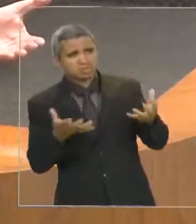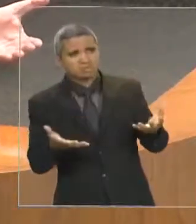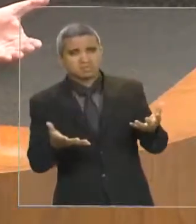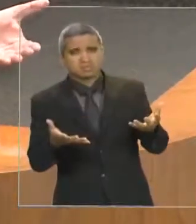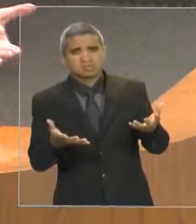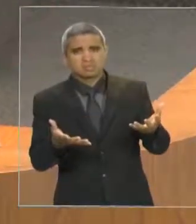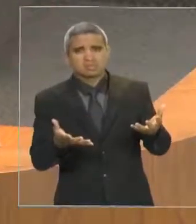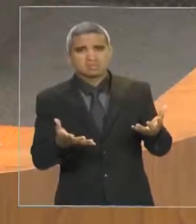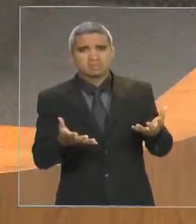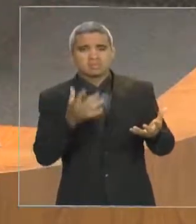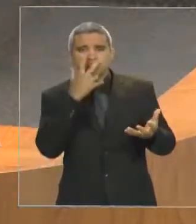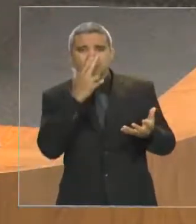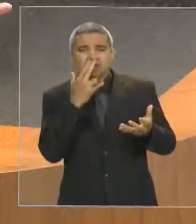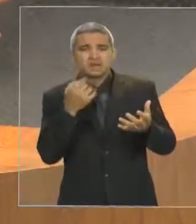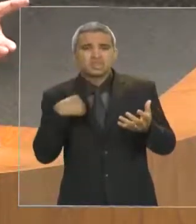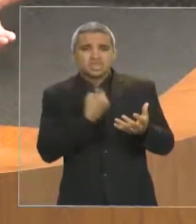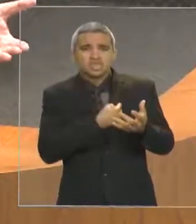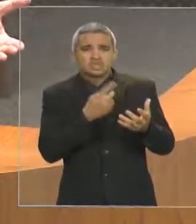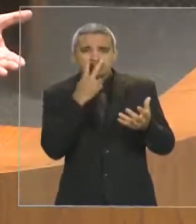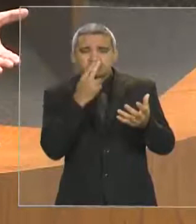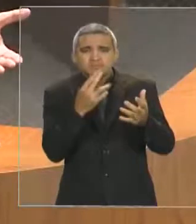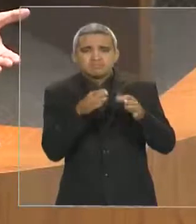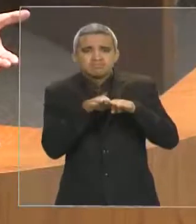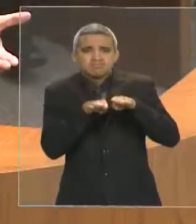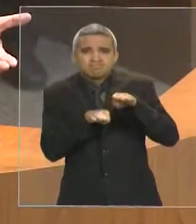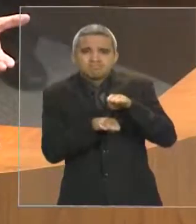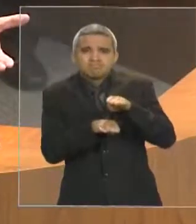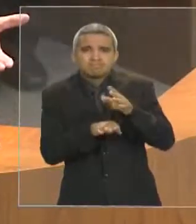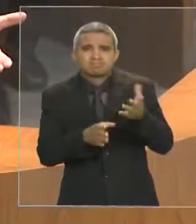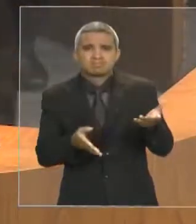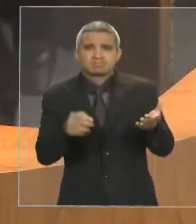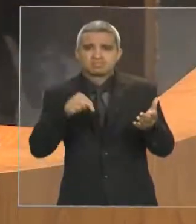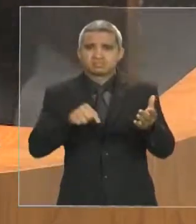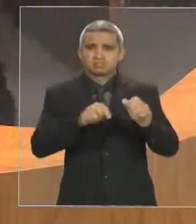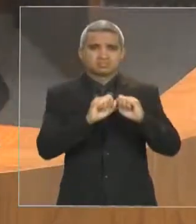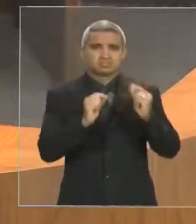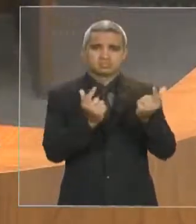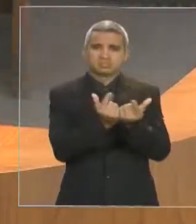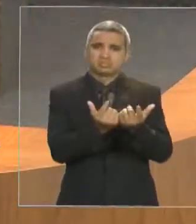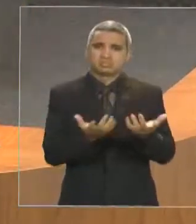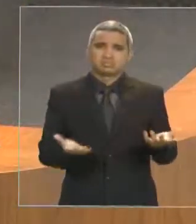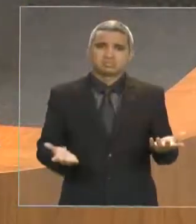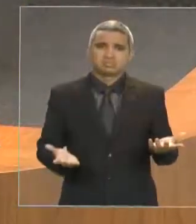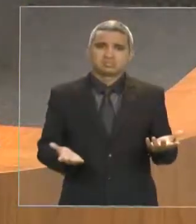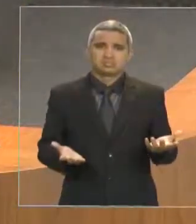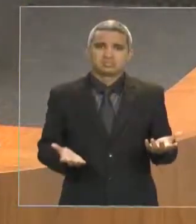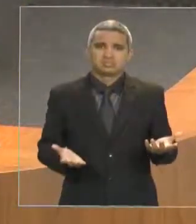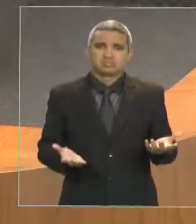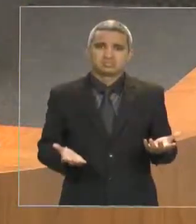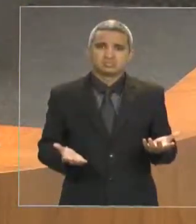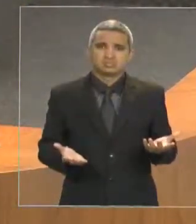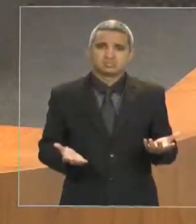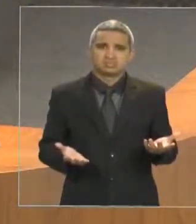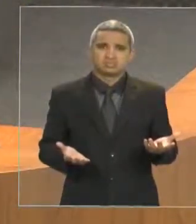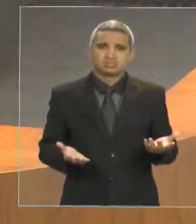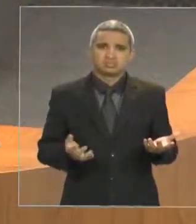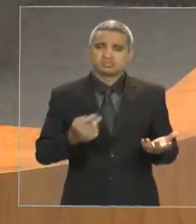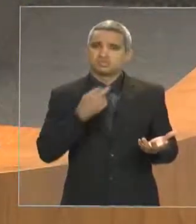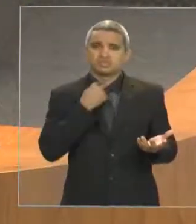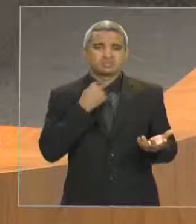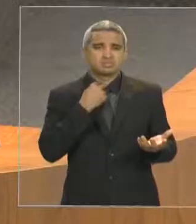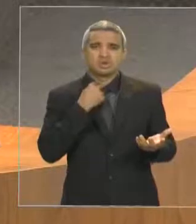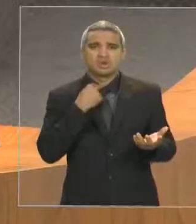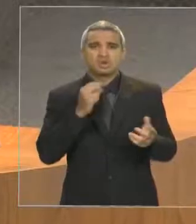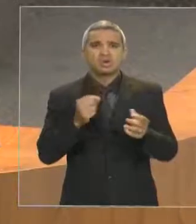Assembleia, é diminuir cada deputado dessa casa. E nós estamos sendo mais majestade do que o próprio rei, porque